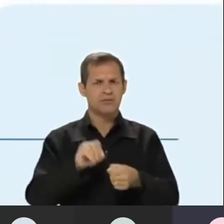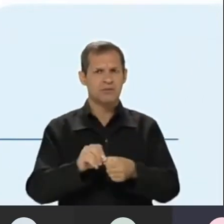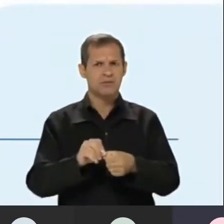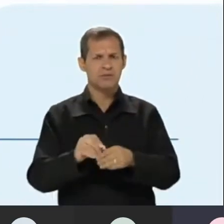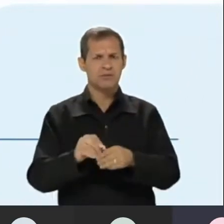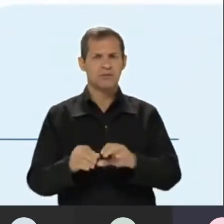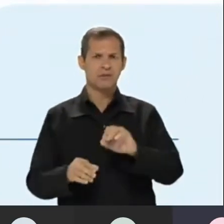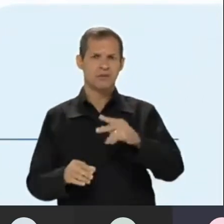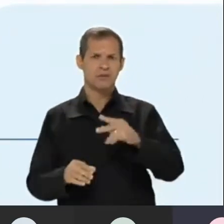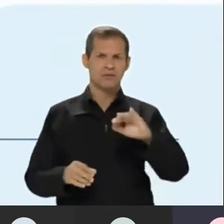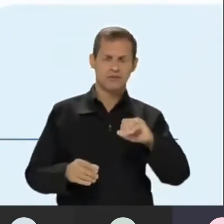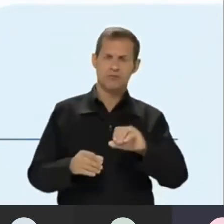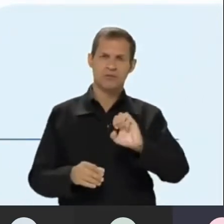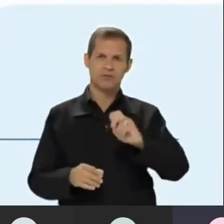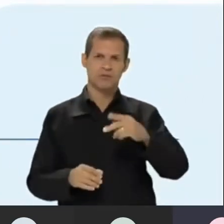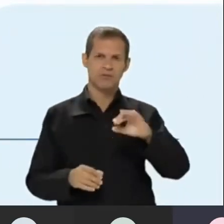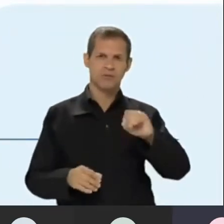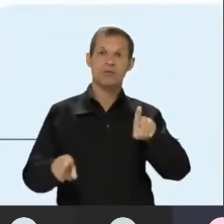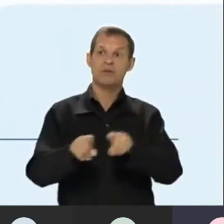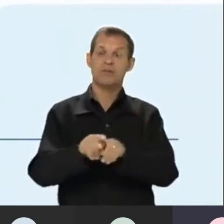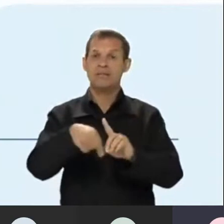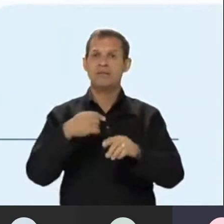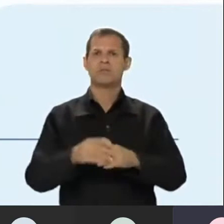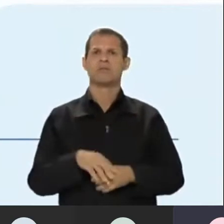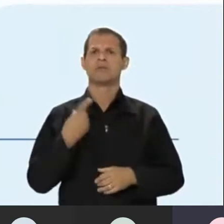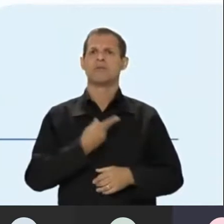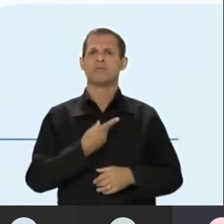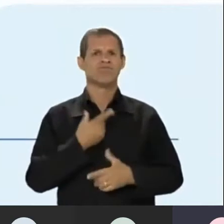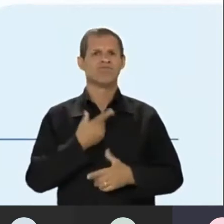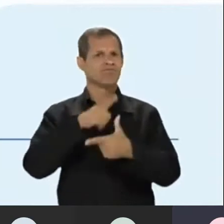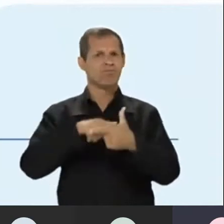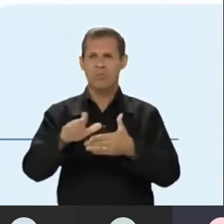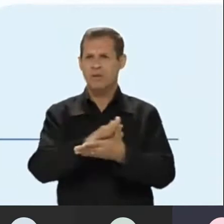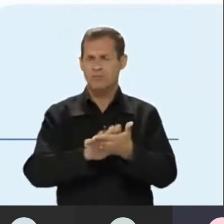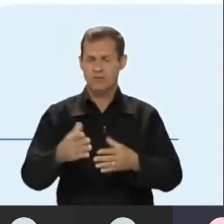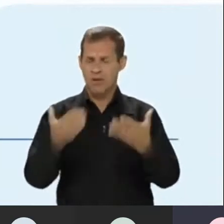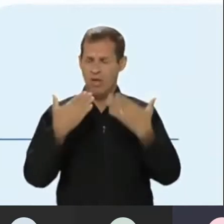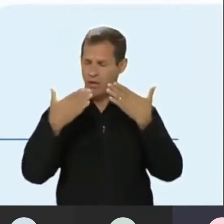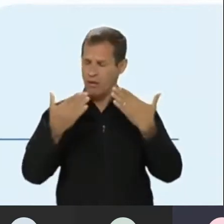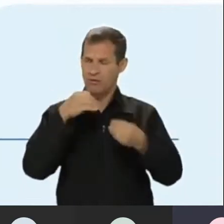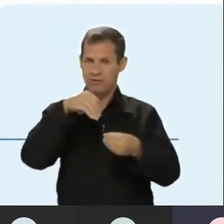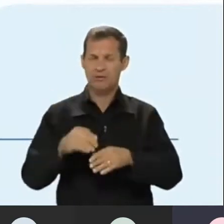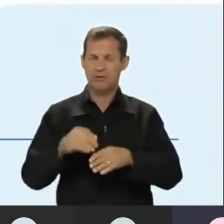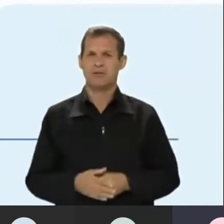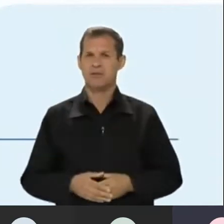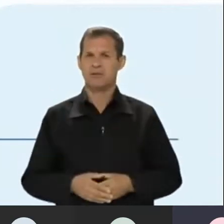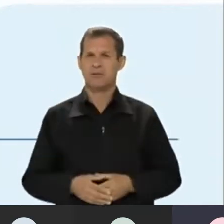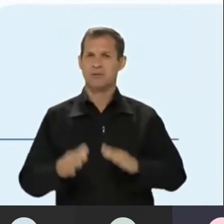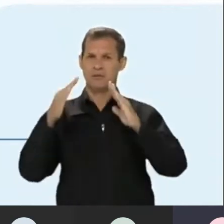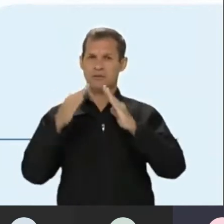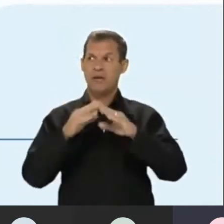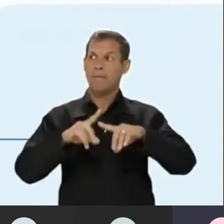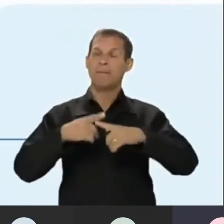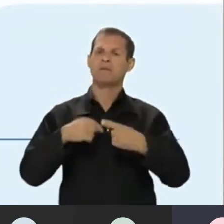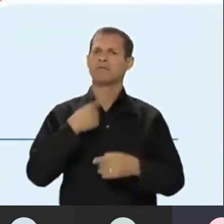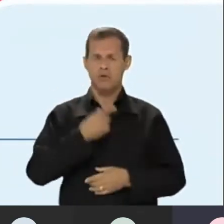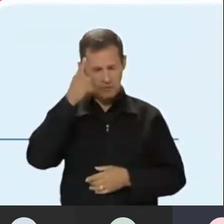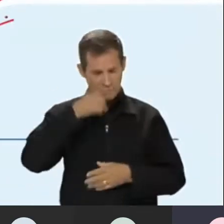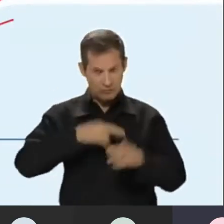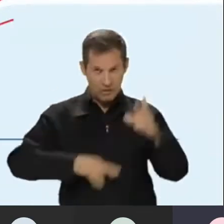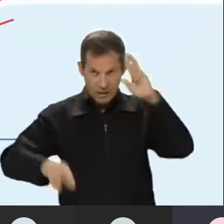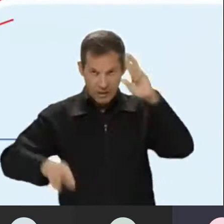promover essa transpiração, essa evaporação, e aí, consequentemente, a gente não vai ter tanto calor passando para o ambiente interno, tá?